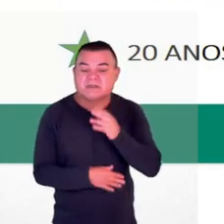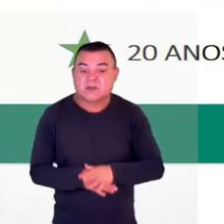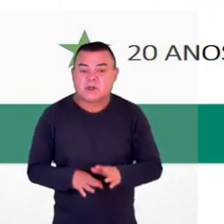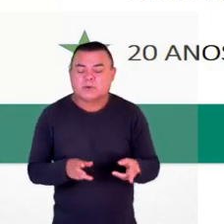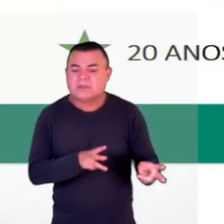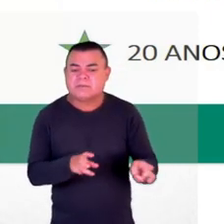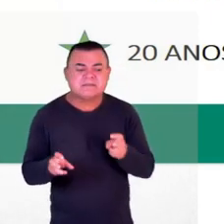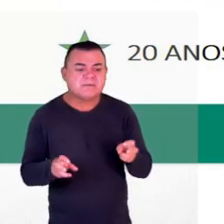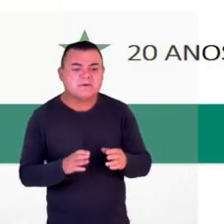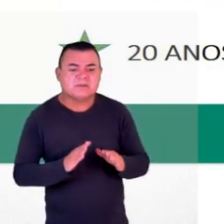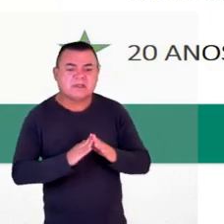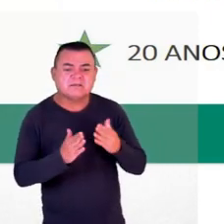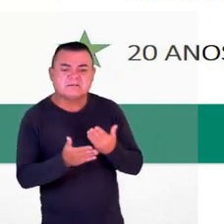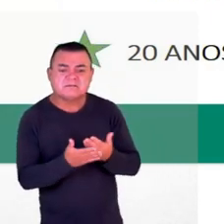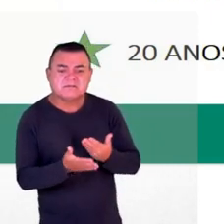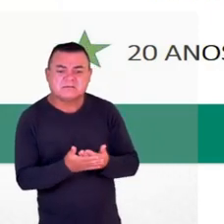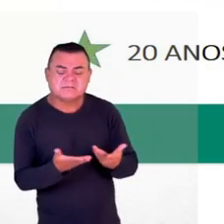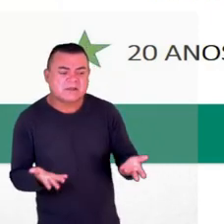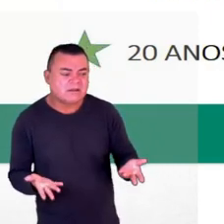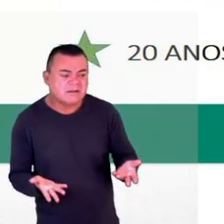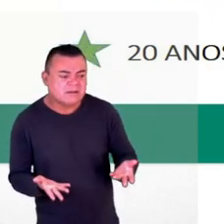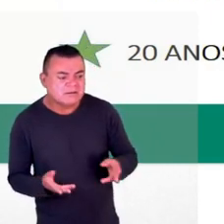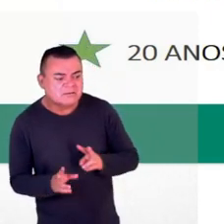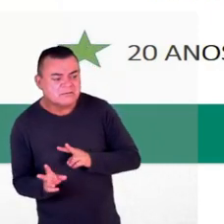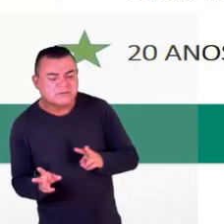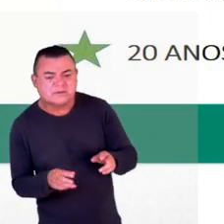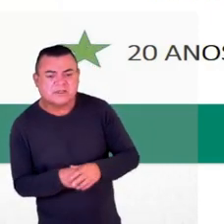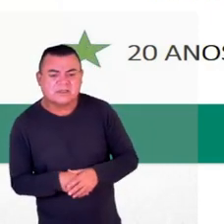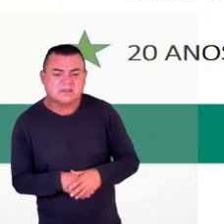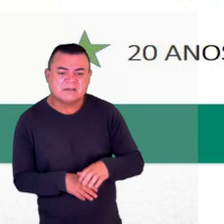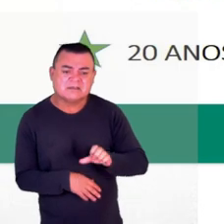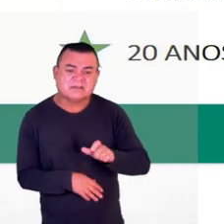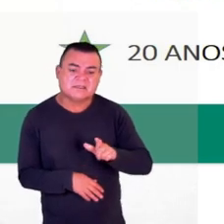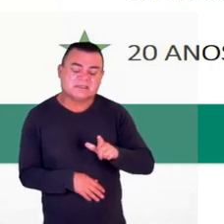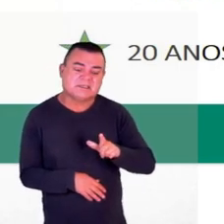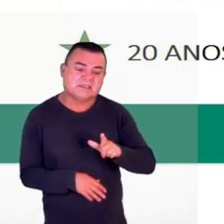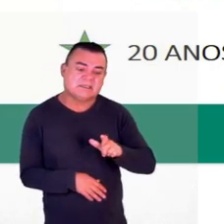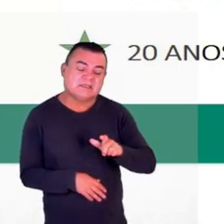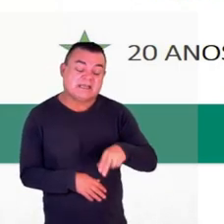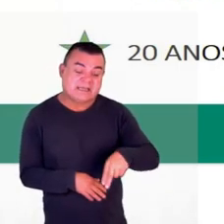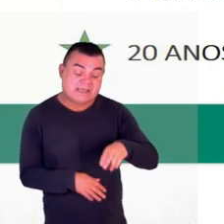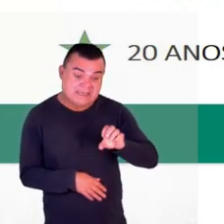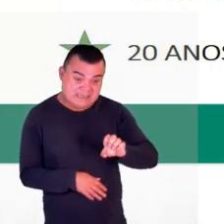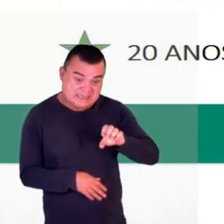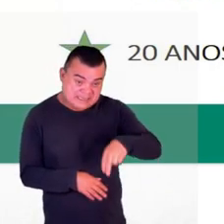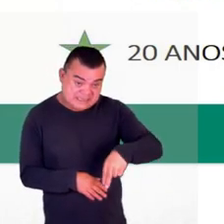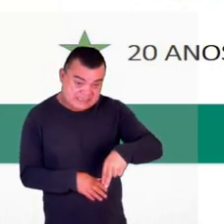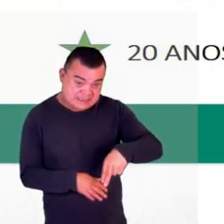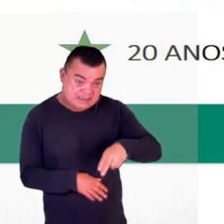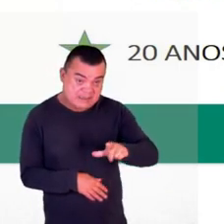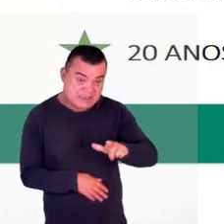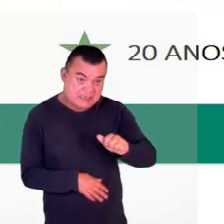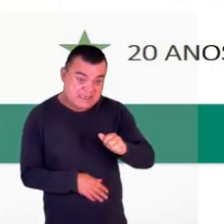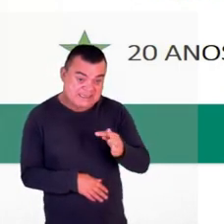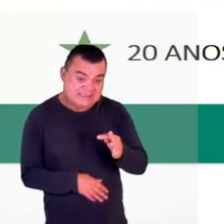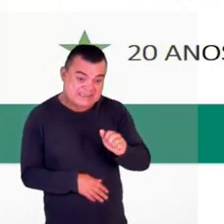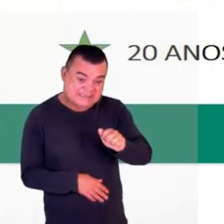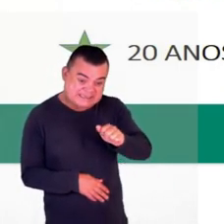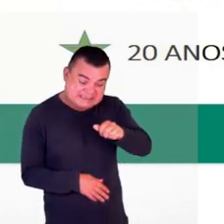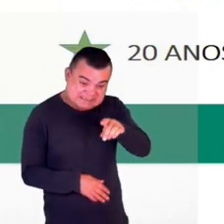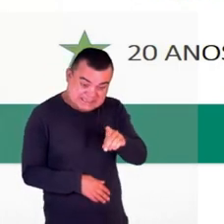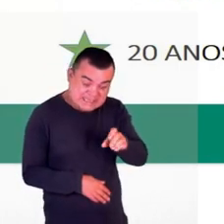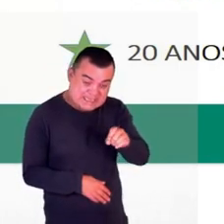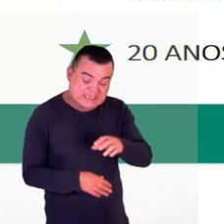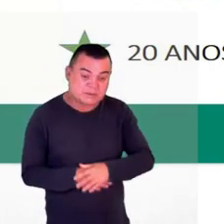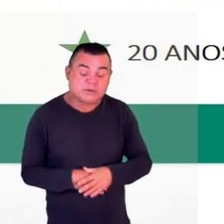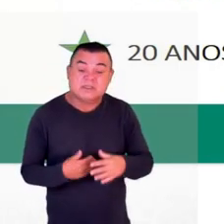sobretudo em in atar do shark e que e que e que nada era comprado ou adquirido e e havia um grande